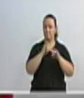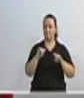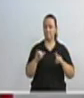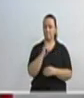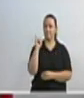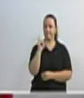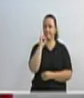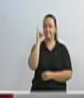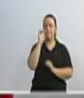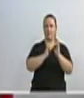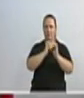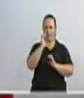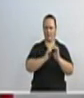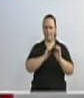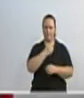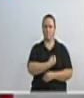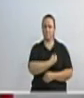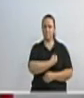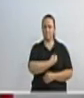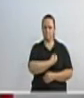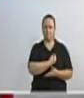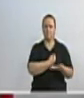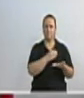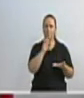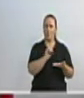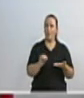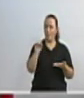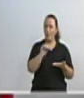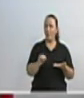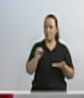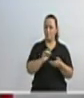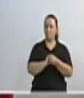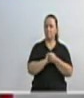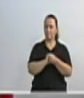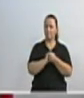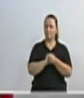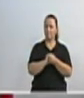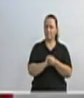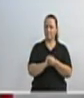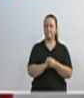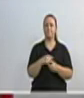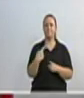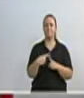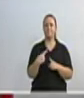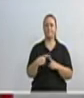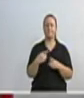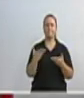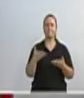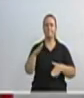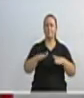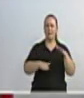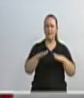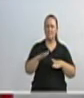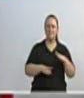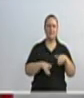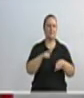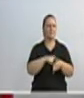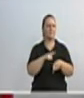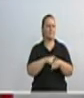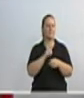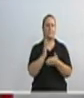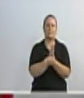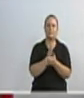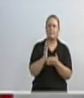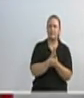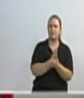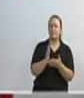estão aqui, ótimo, eu queria, inclusive, parabenizar, porque, infelizmente, em alguns momentos, que na nossa atuação em defesa